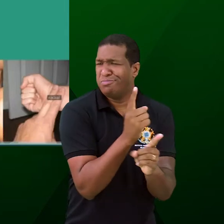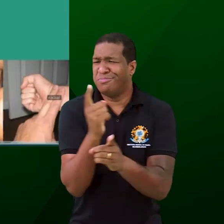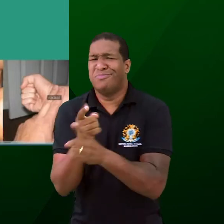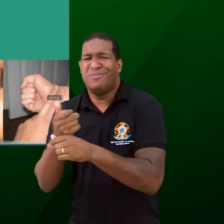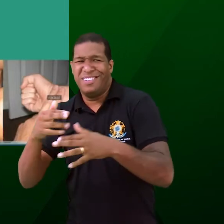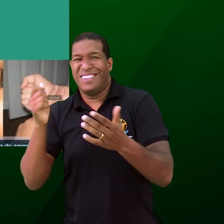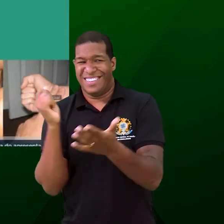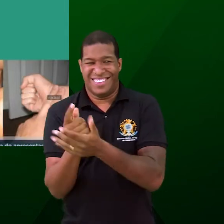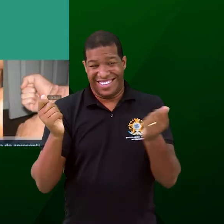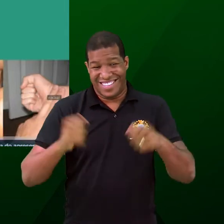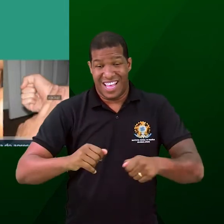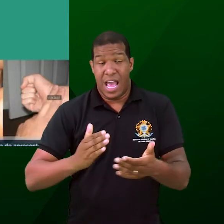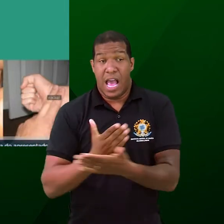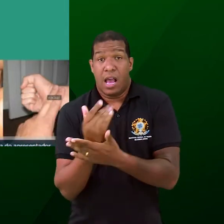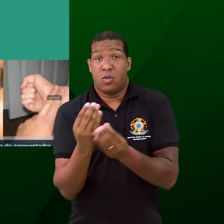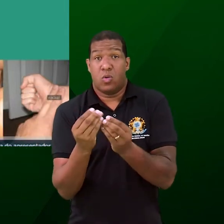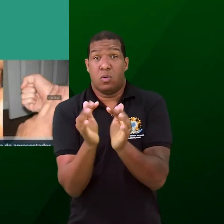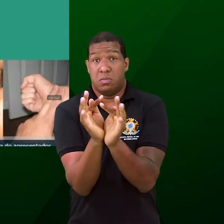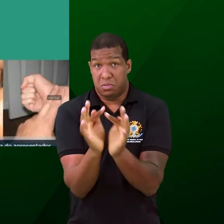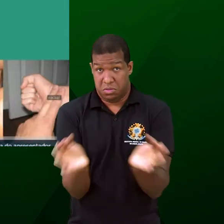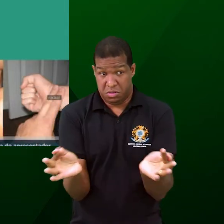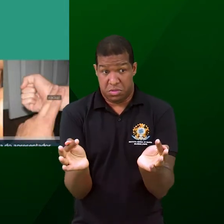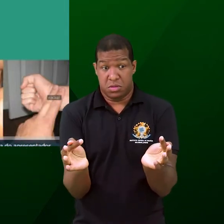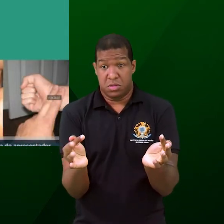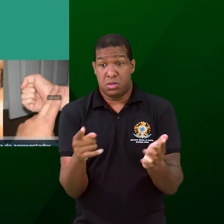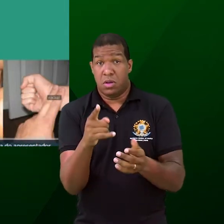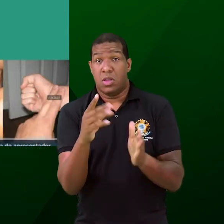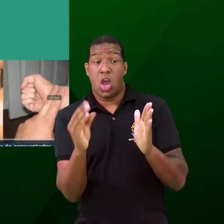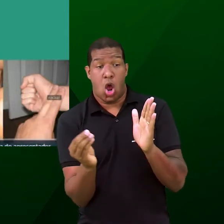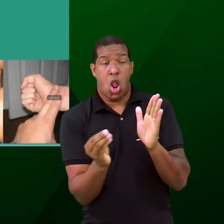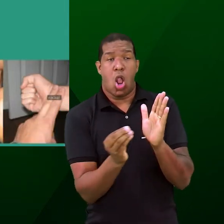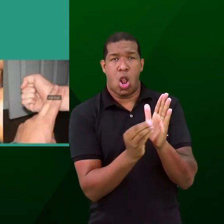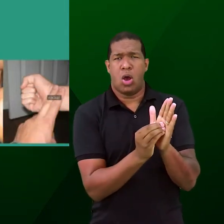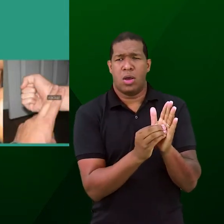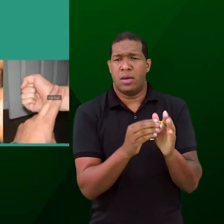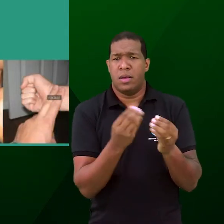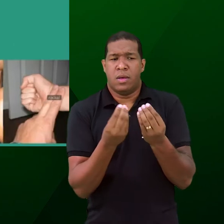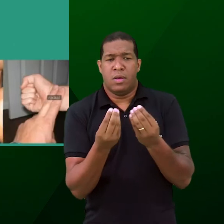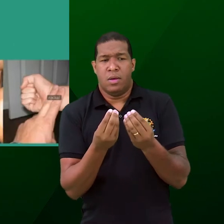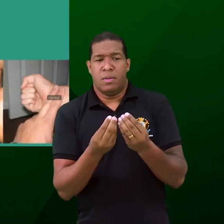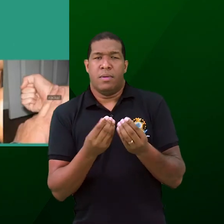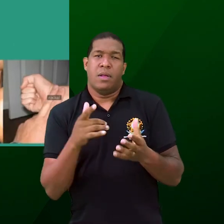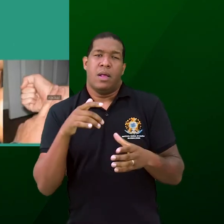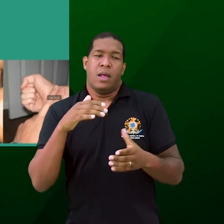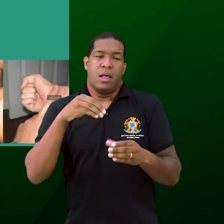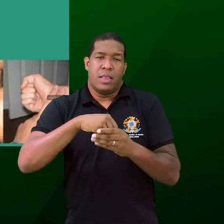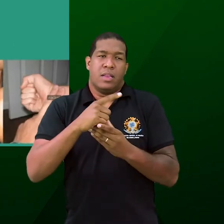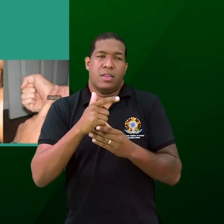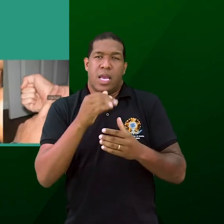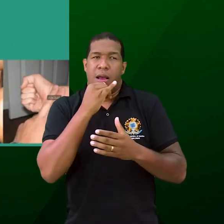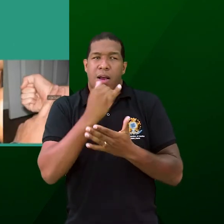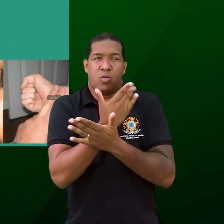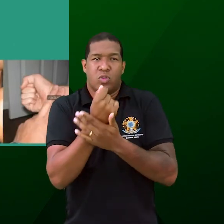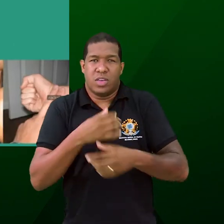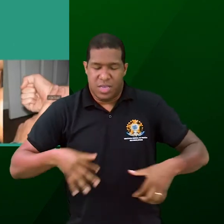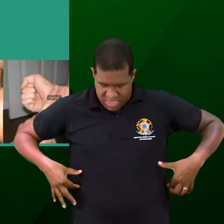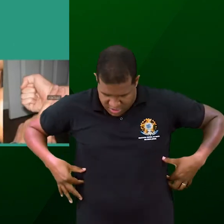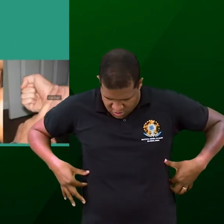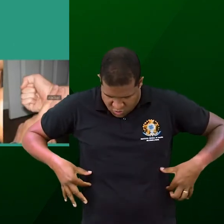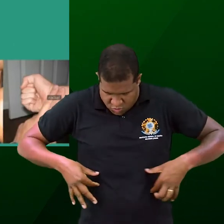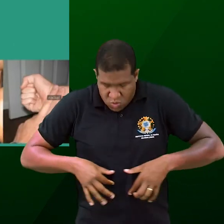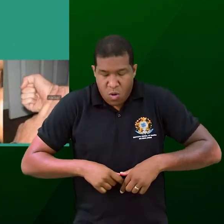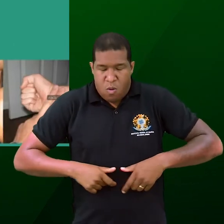batimentos cardíacos. Quantas batidas o meu coração está dando em um minuto? Se eu estou parado, é uma batida. Se eu estou